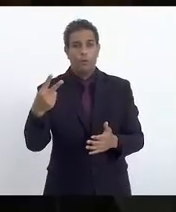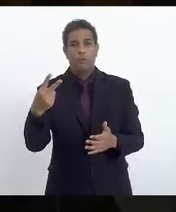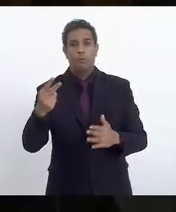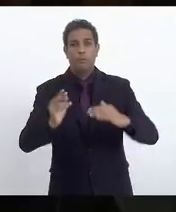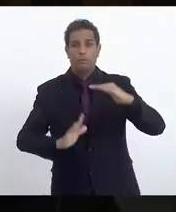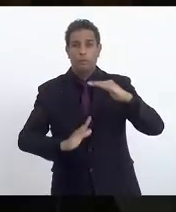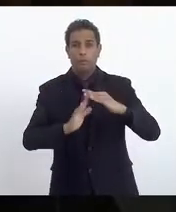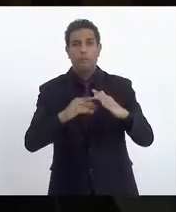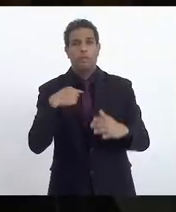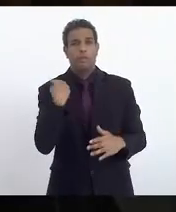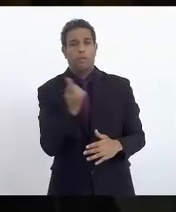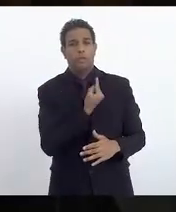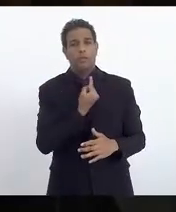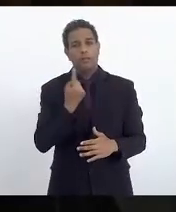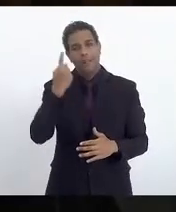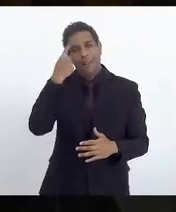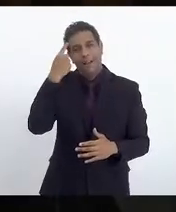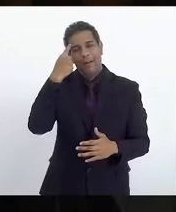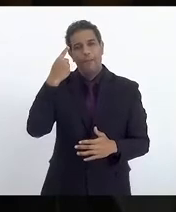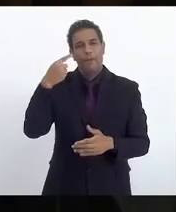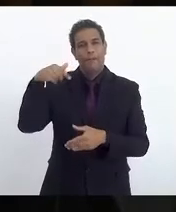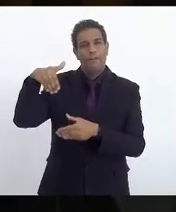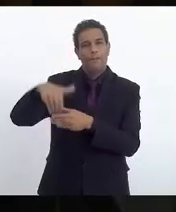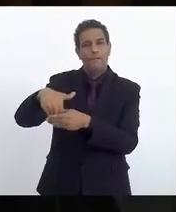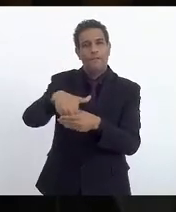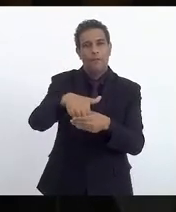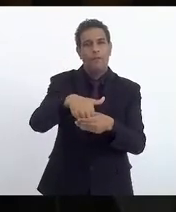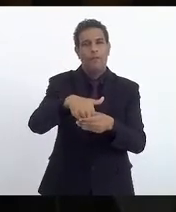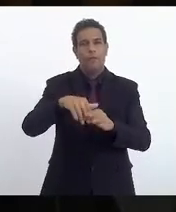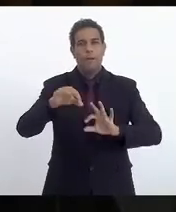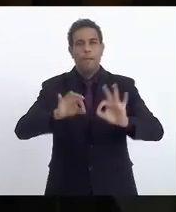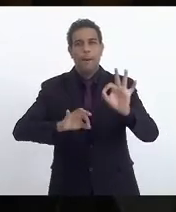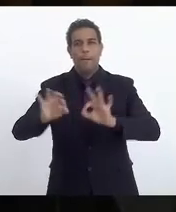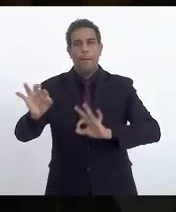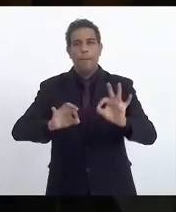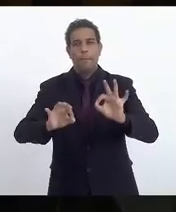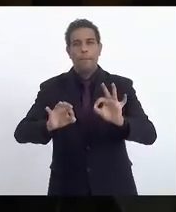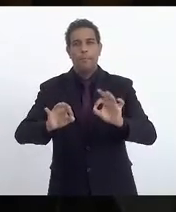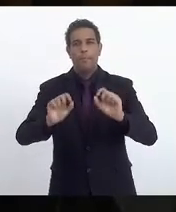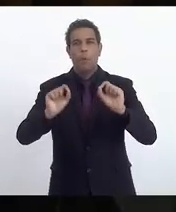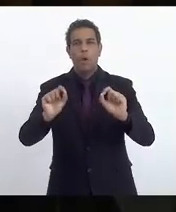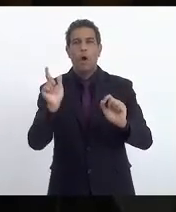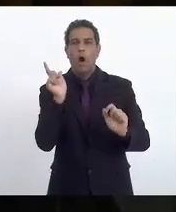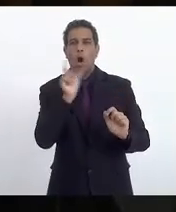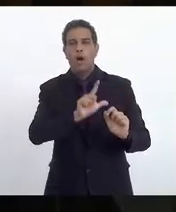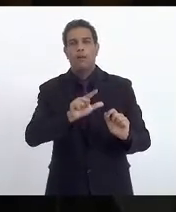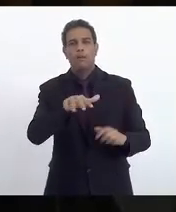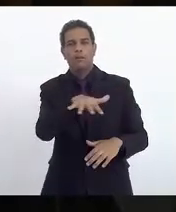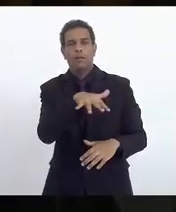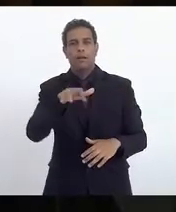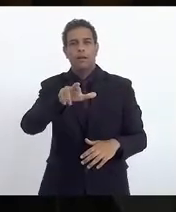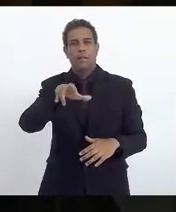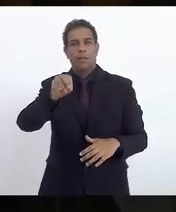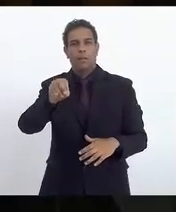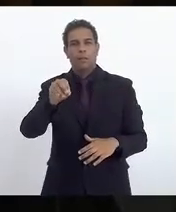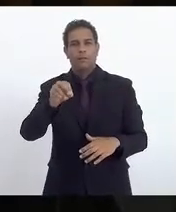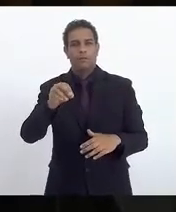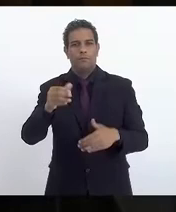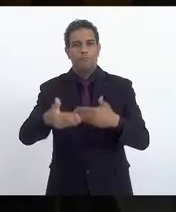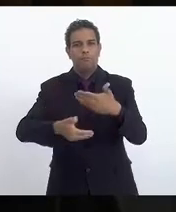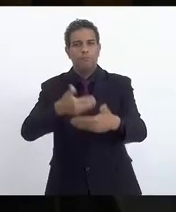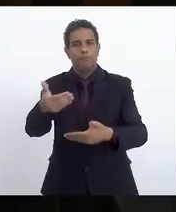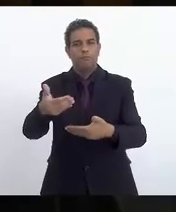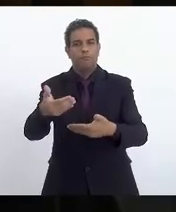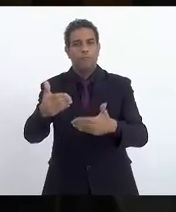quando a gente voltou aqui e o programa supera Rio Ah tá se estender